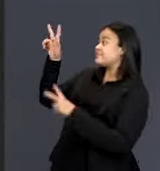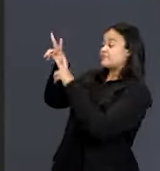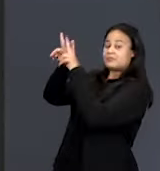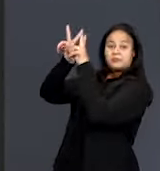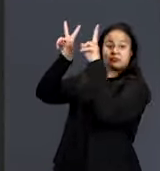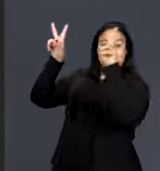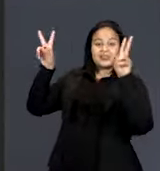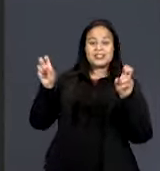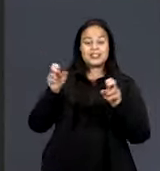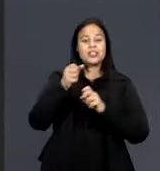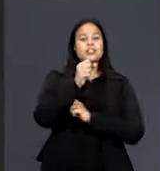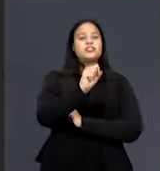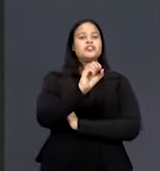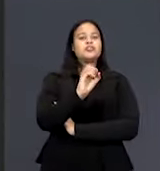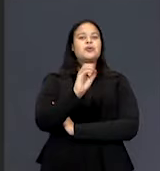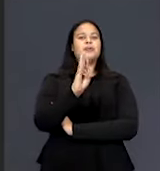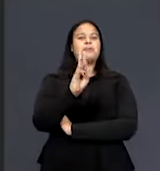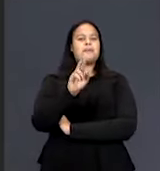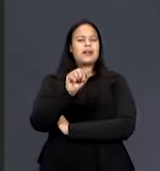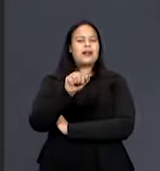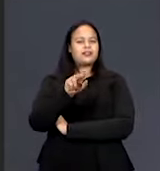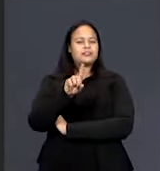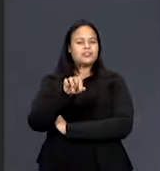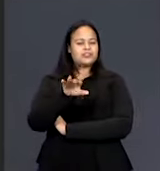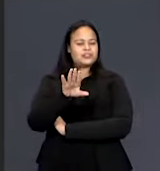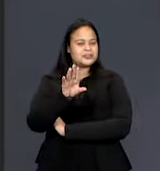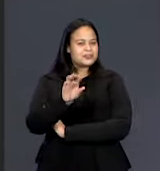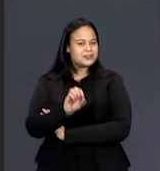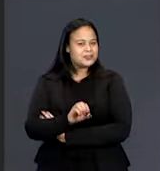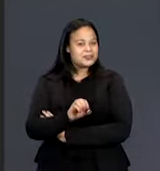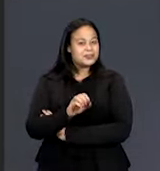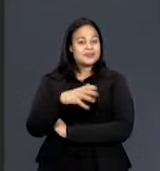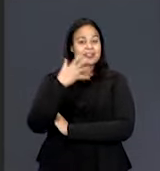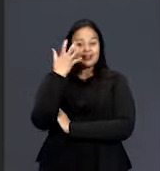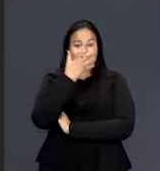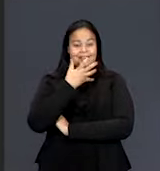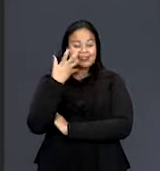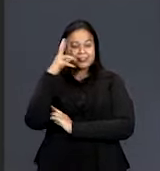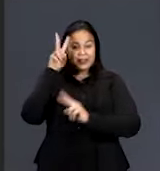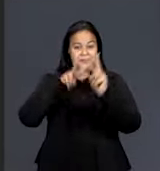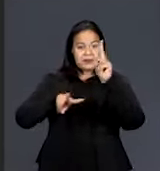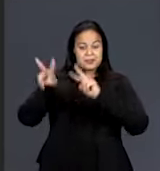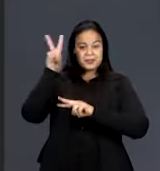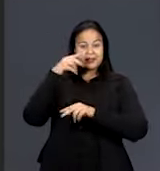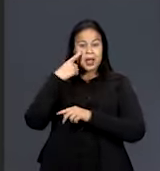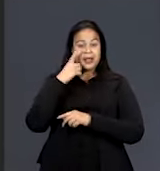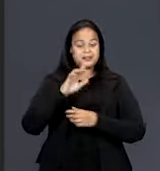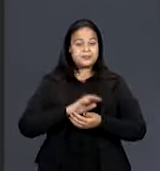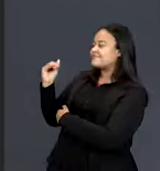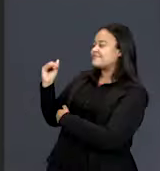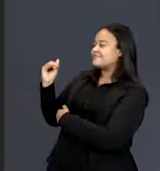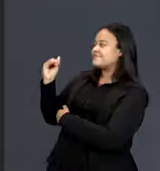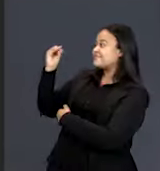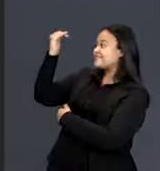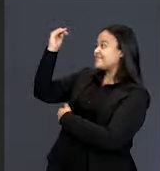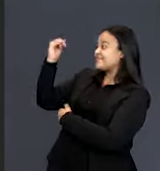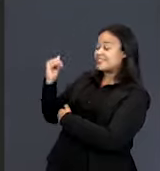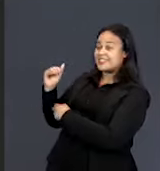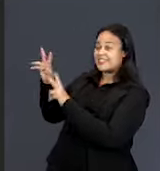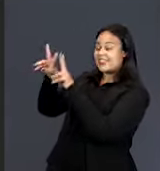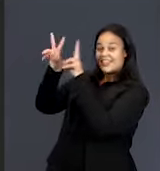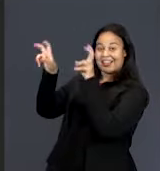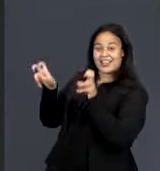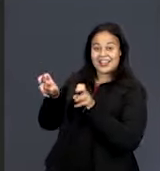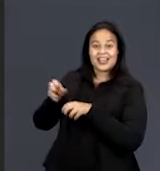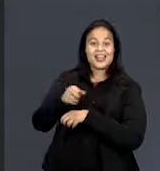título é Sobradinho, você vai entender daqui a pouco. E isso é uma canção, vamos ler. Olha só, Sobradinho,